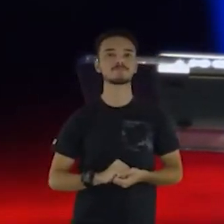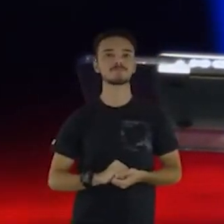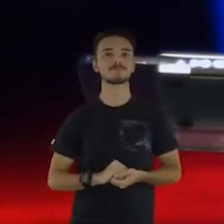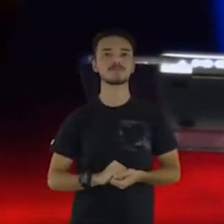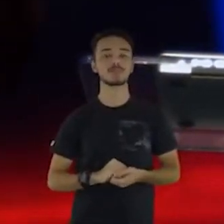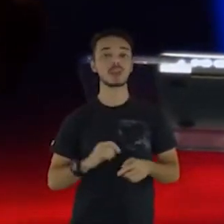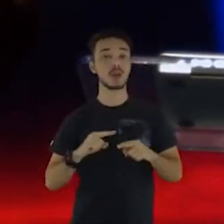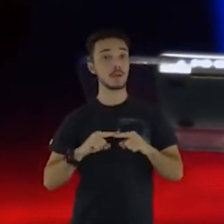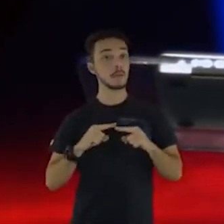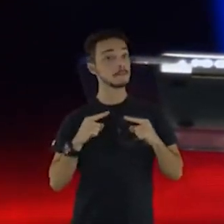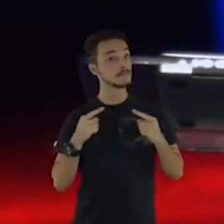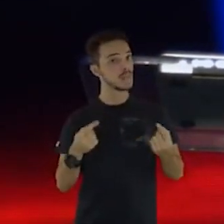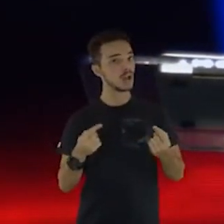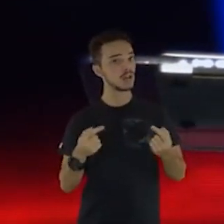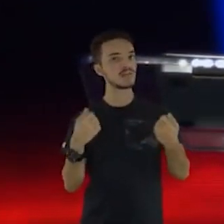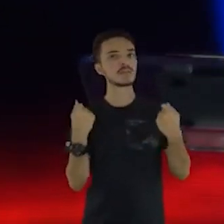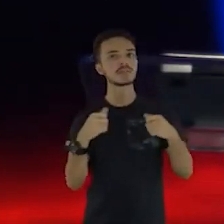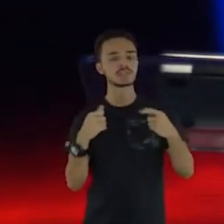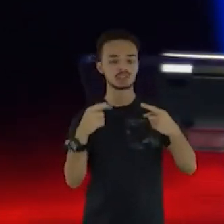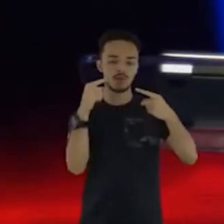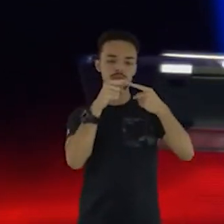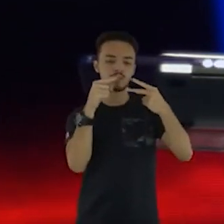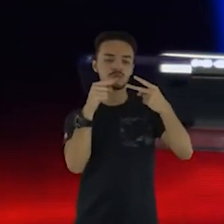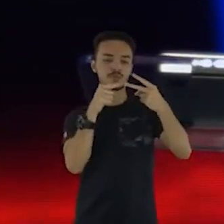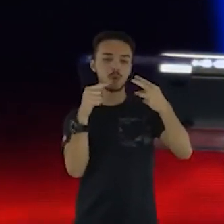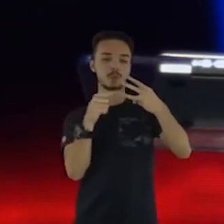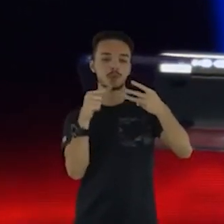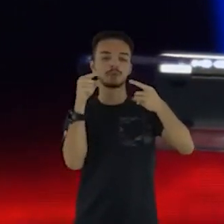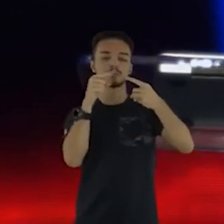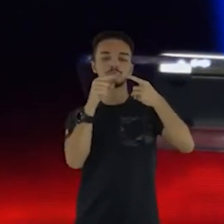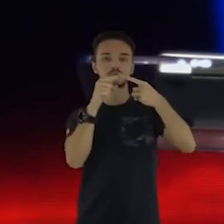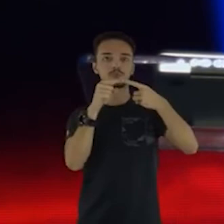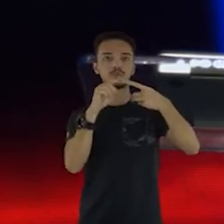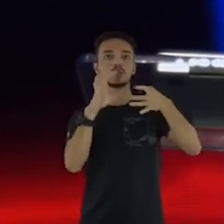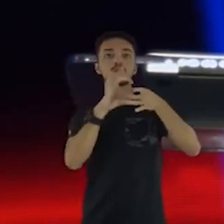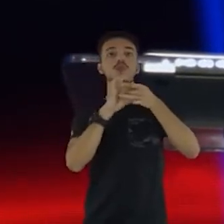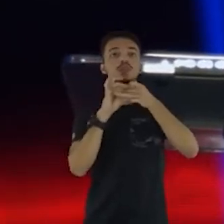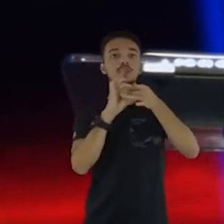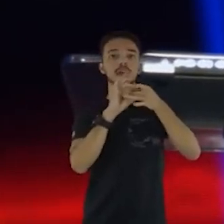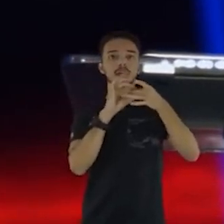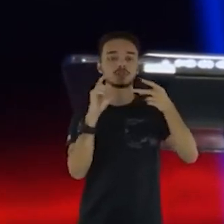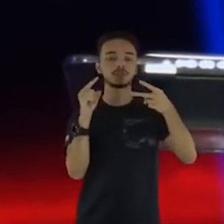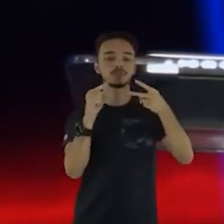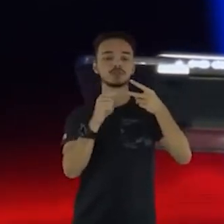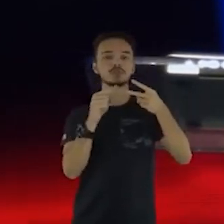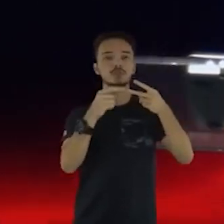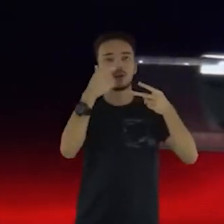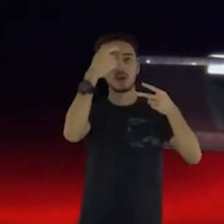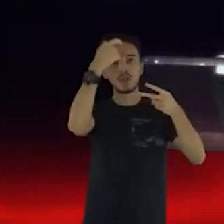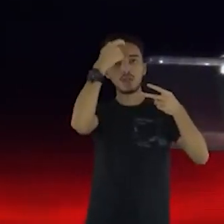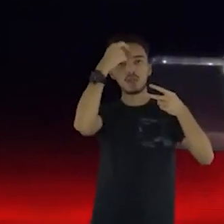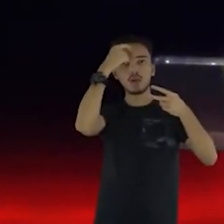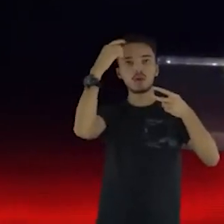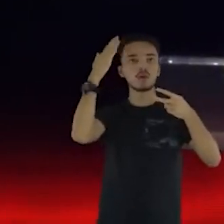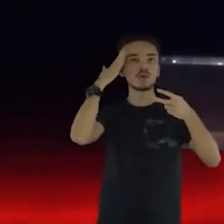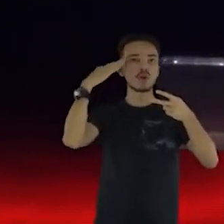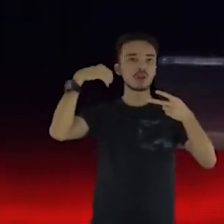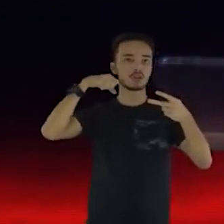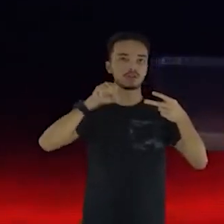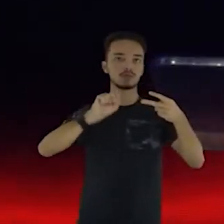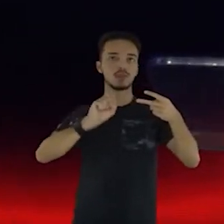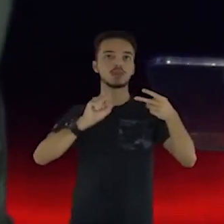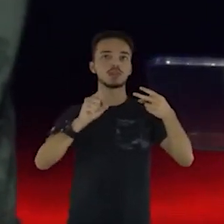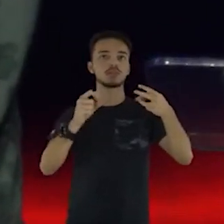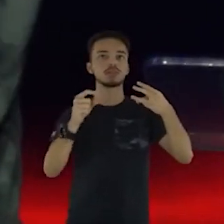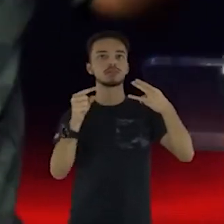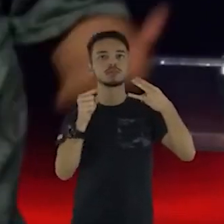Mas você vai precisar usar esses três princípios: a unidade, você vai precisar usar o conhecimento, e você